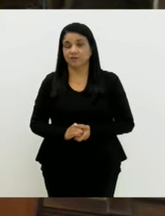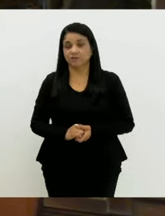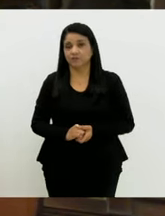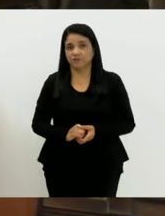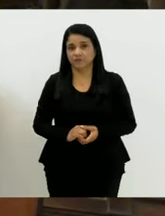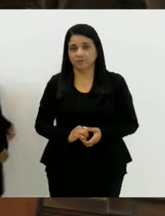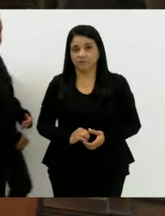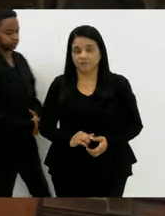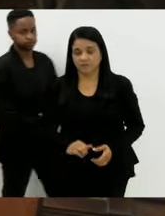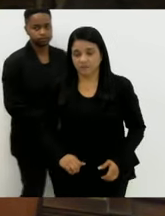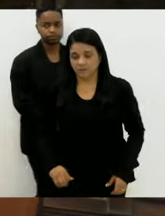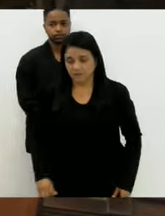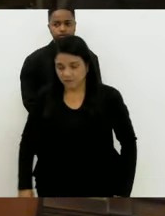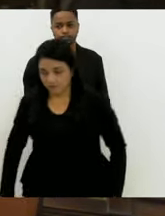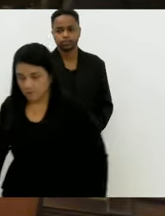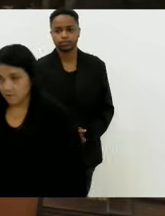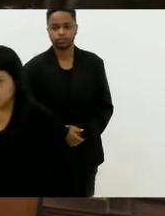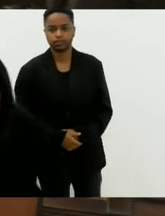Senhor presidente,